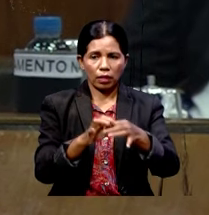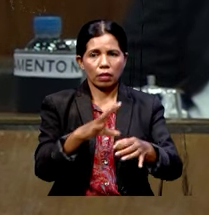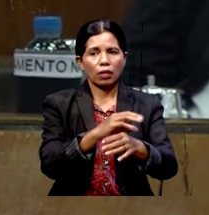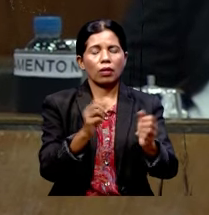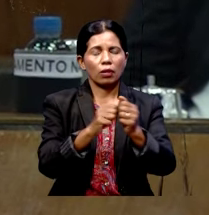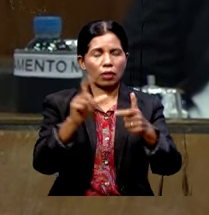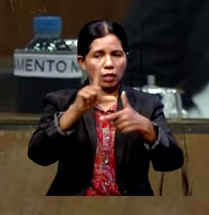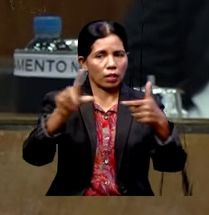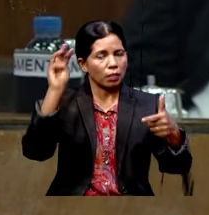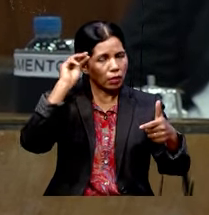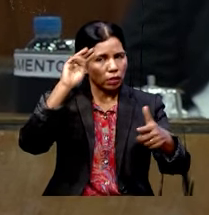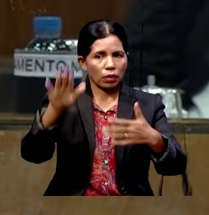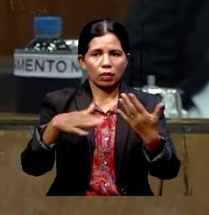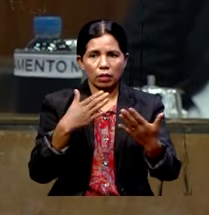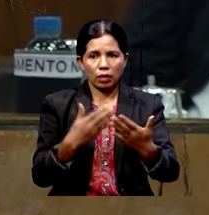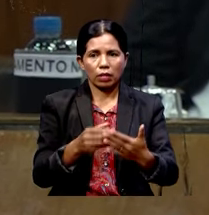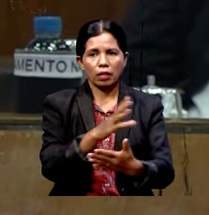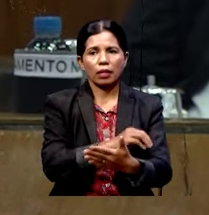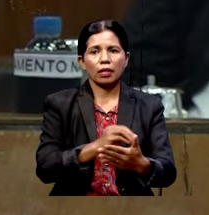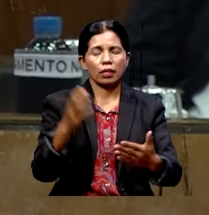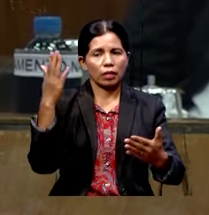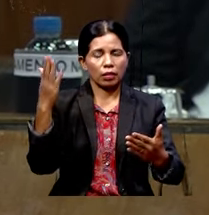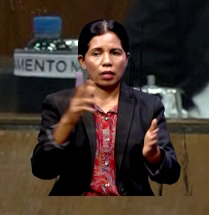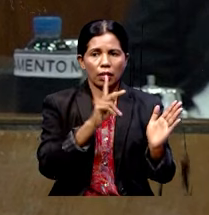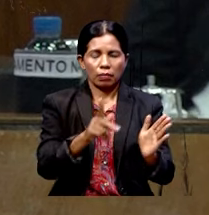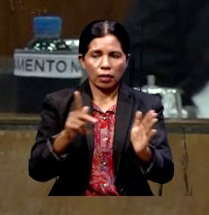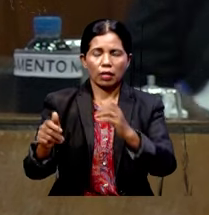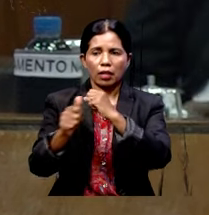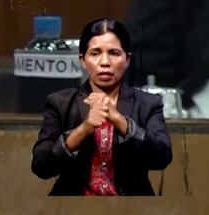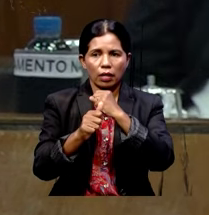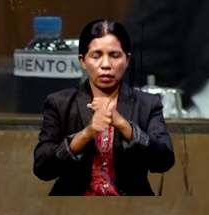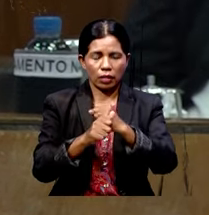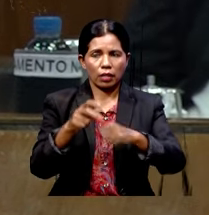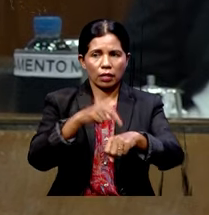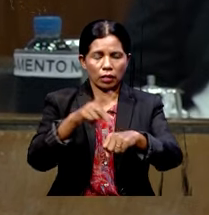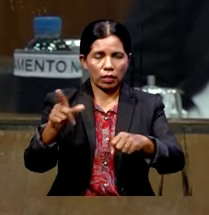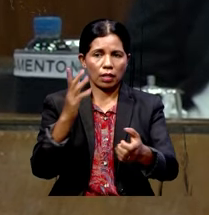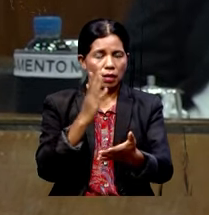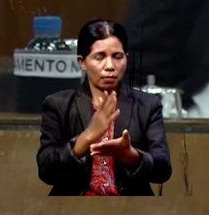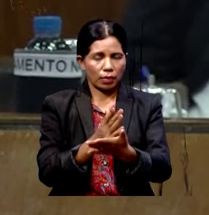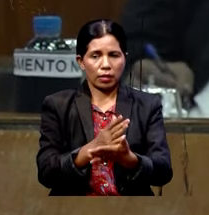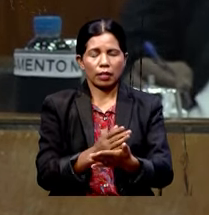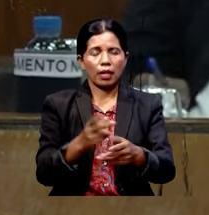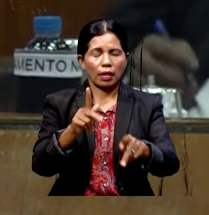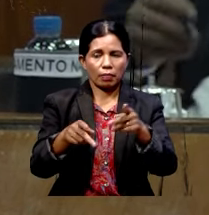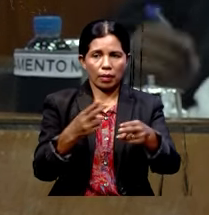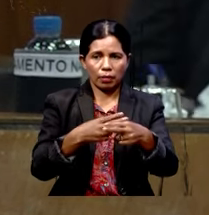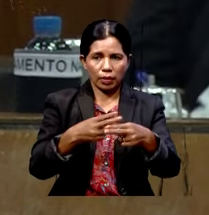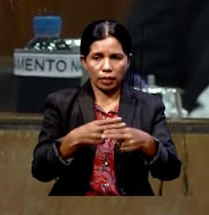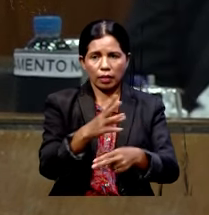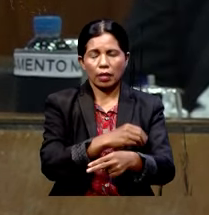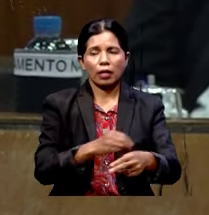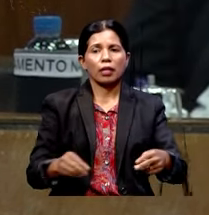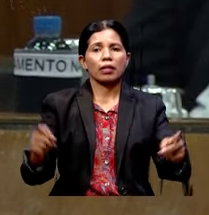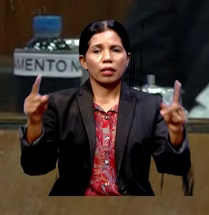ministeria sira rasi. Nebe pangkos ne ia plano asang o nasional combate stunting. Nebe mag papel ba